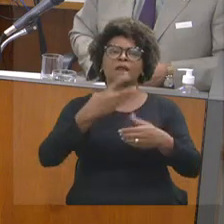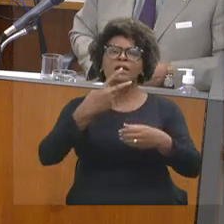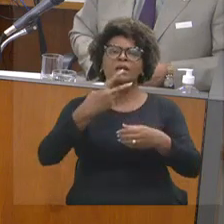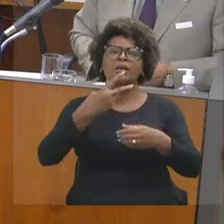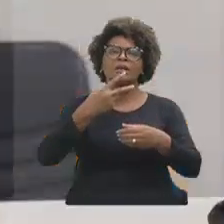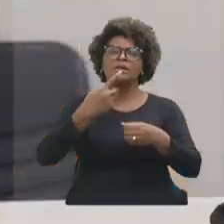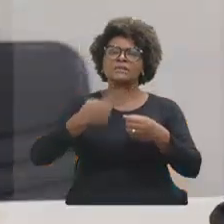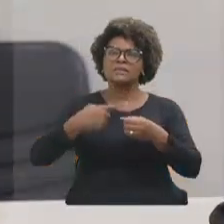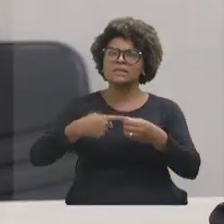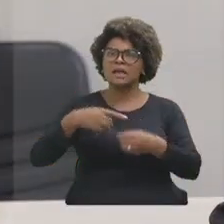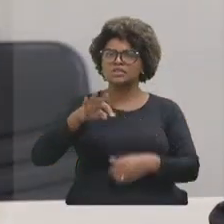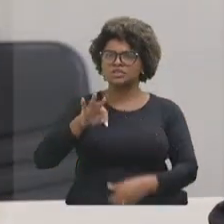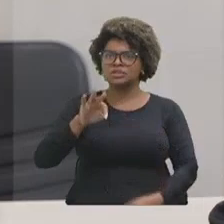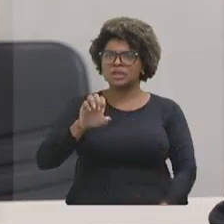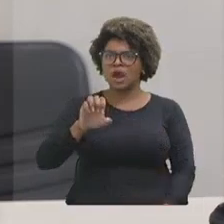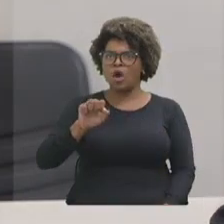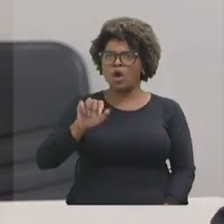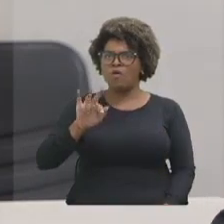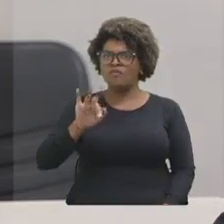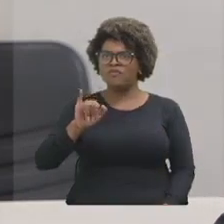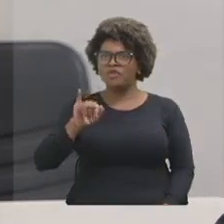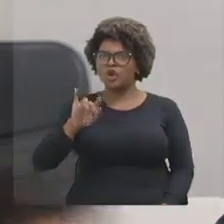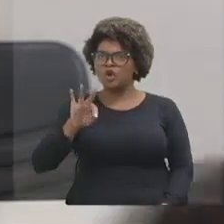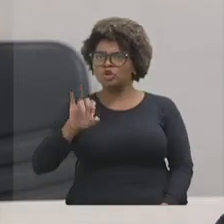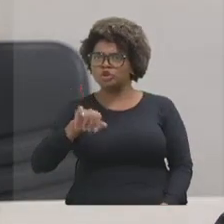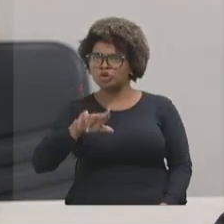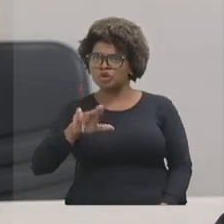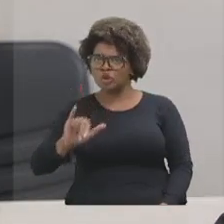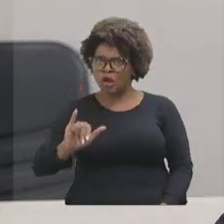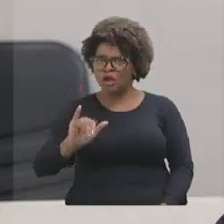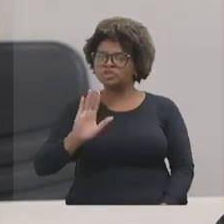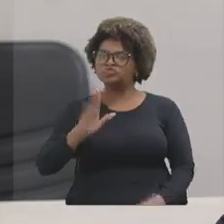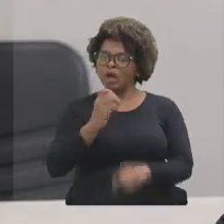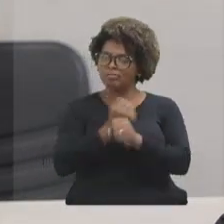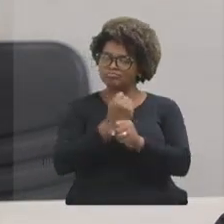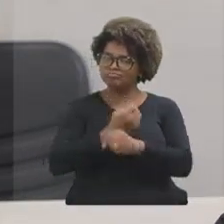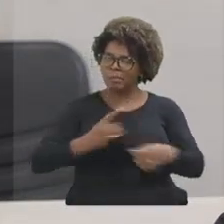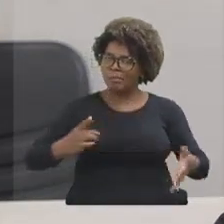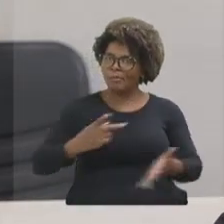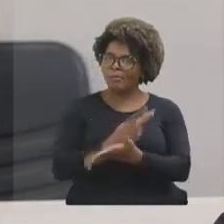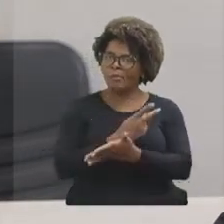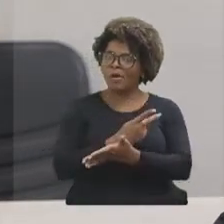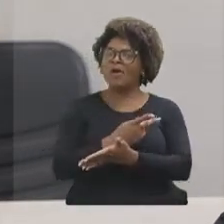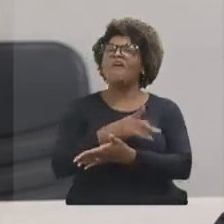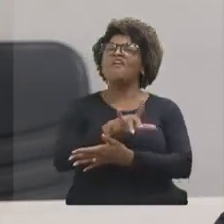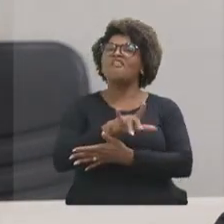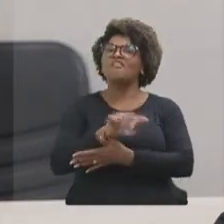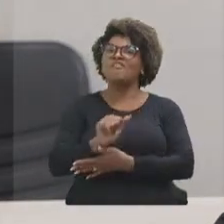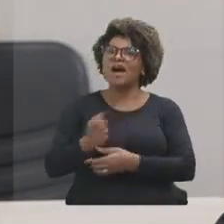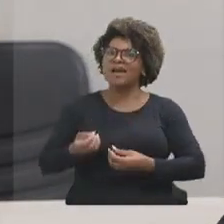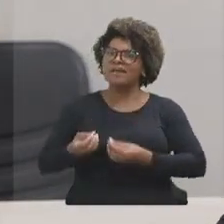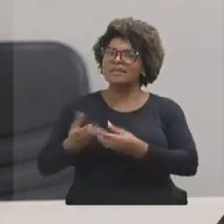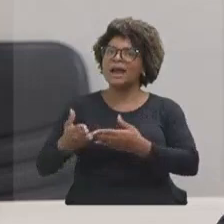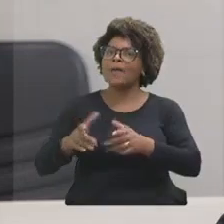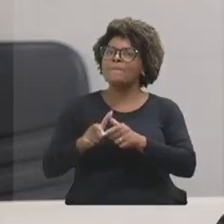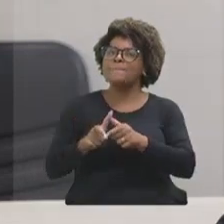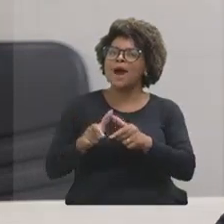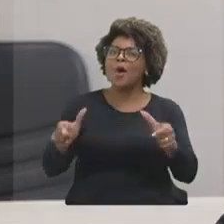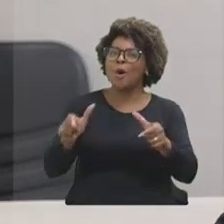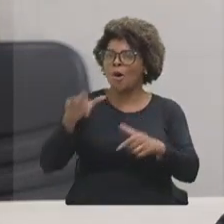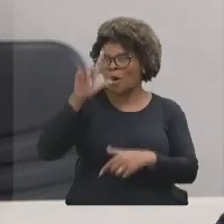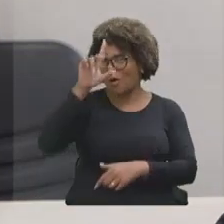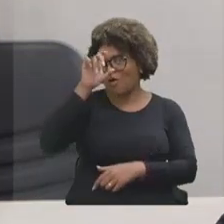acontecendo expectativa final do ano que vem este hospital sendo entregue o maior hospital SUS do interior de Minas